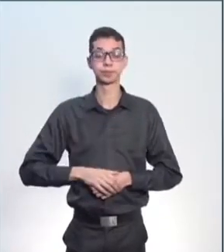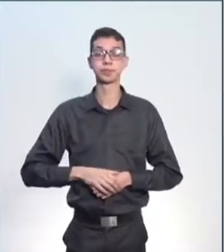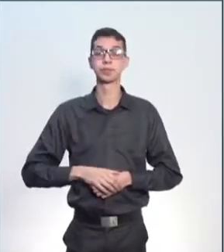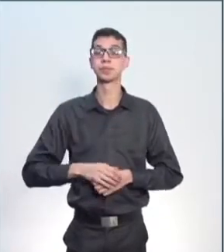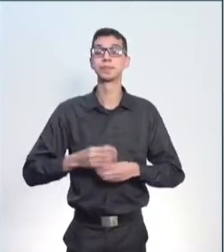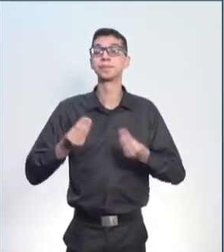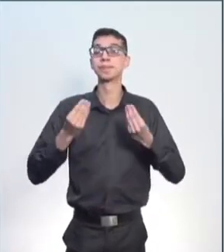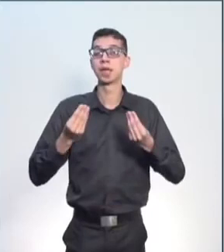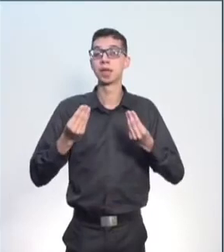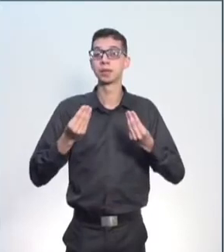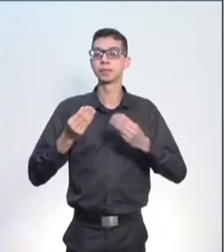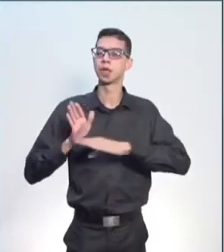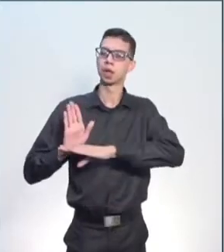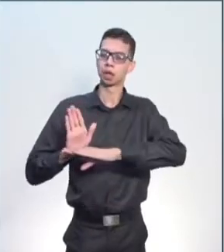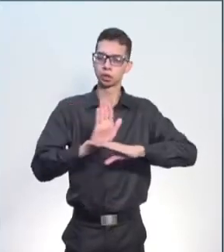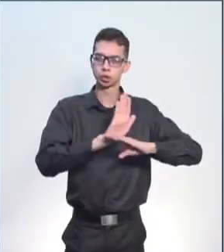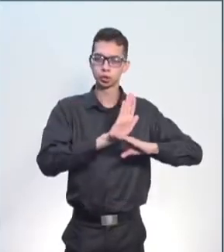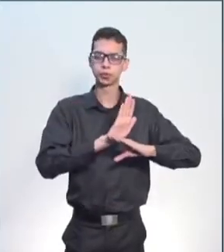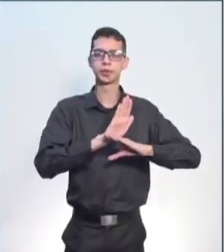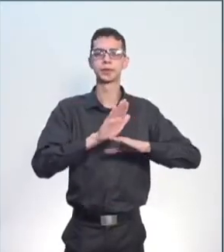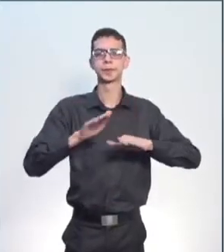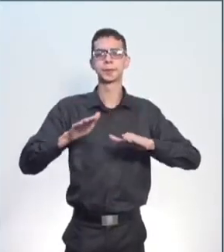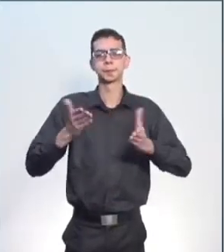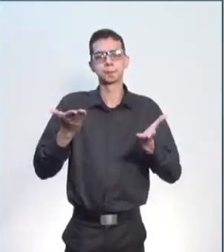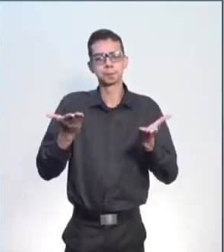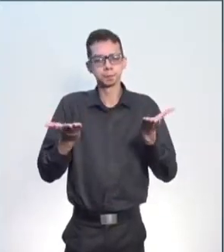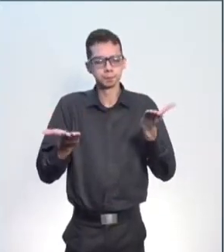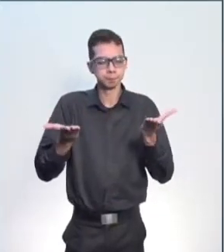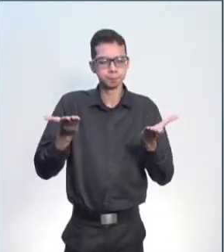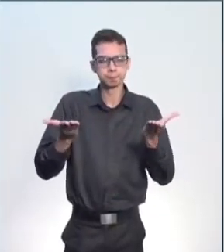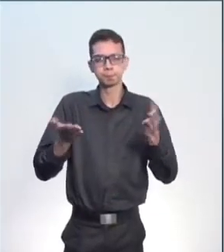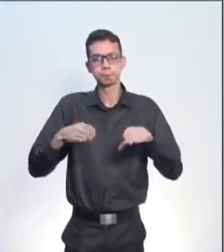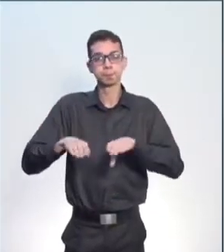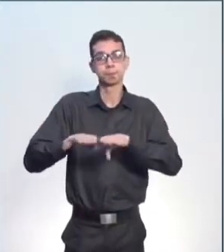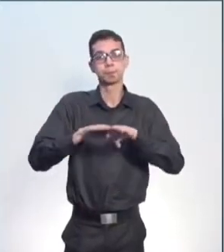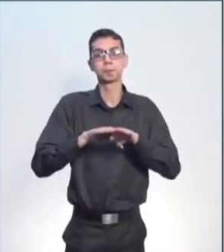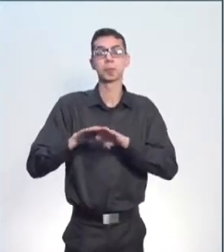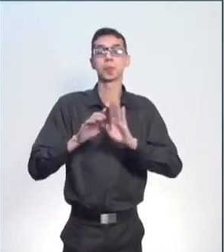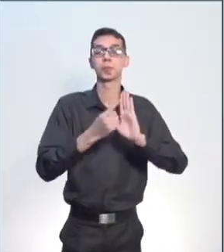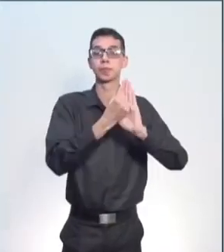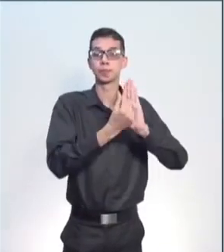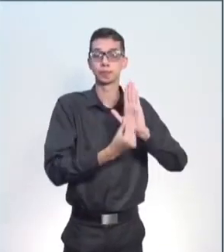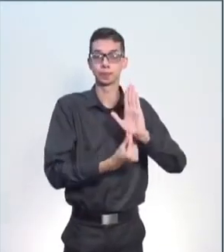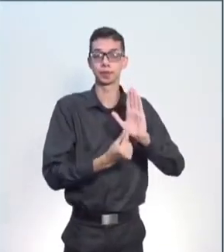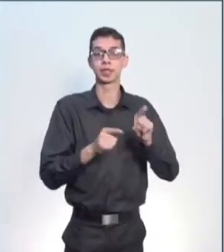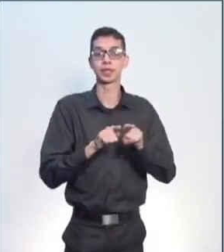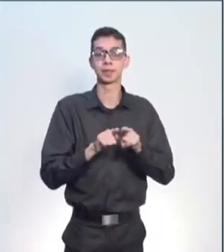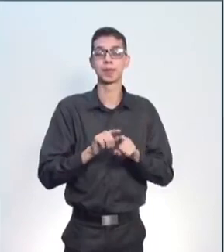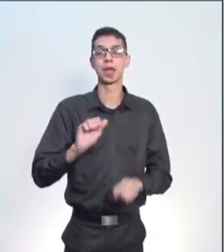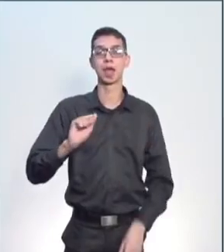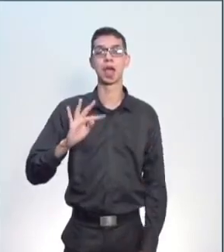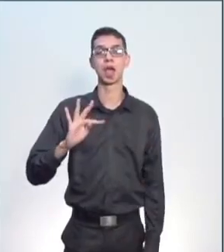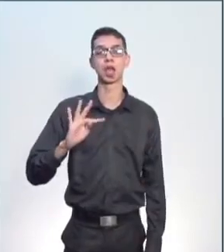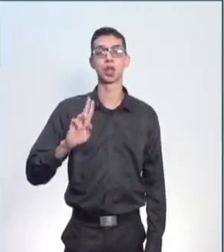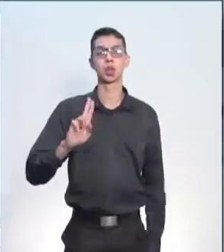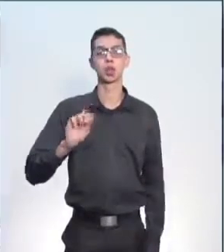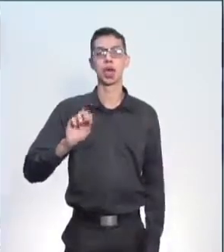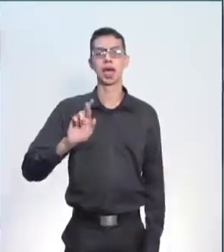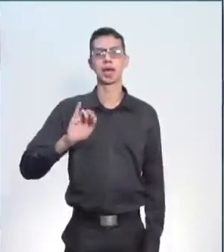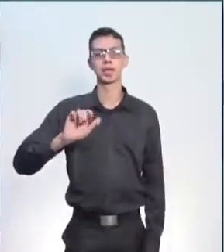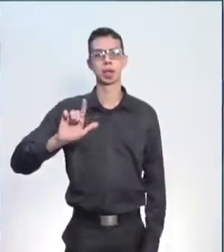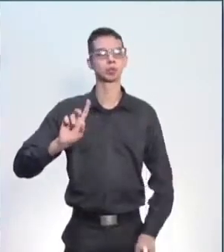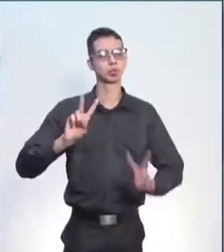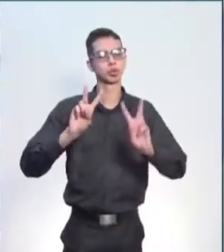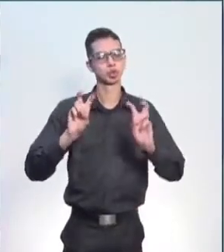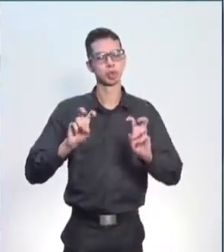e atuarial. Atuarial tem o sentido também de equilíbrio de contas, certo? Então, vamos lá. Aqui, o que